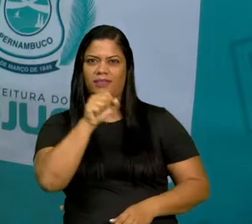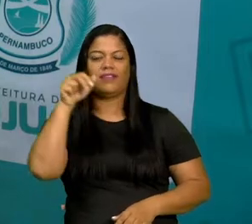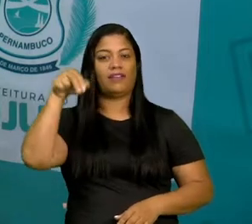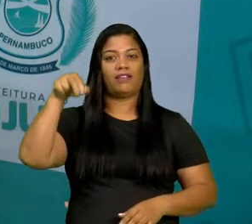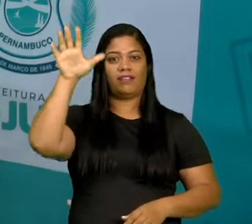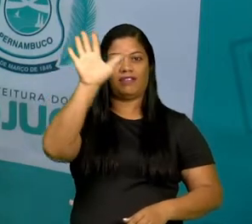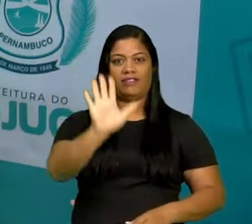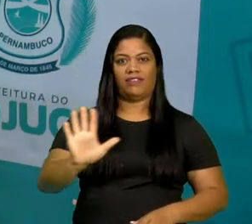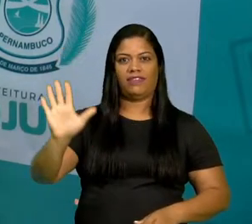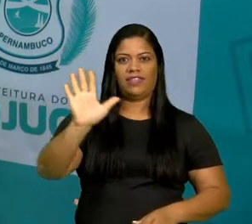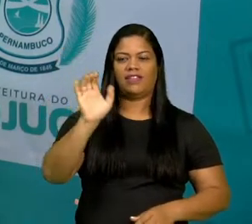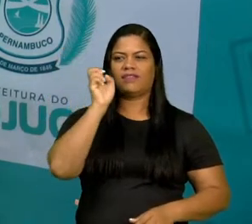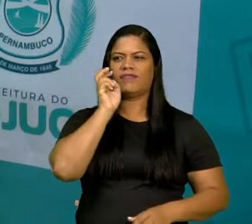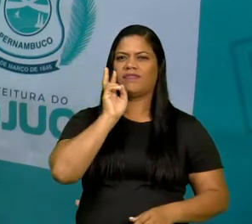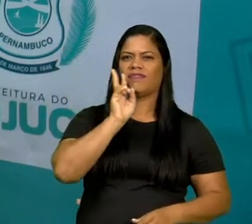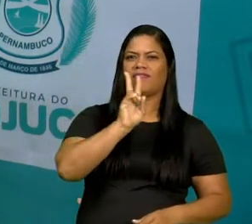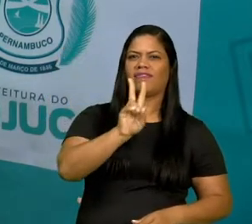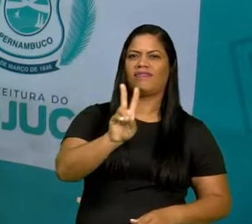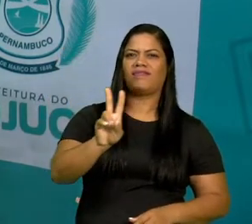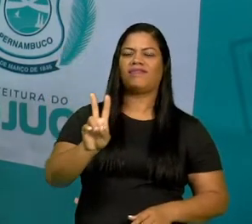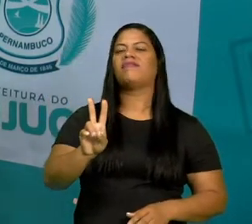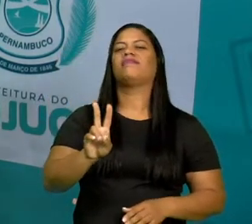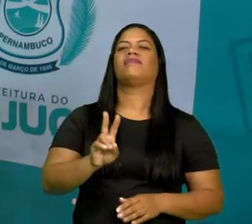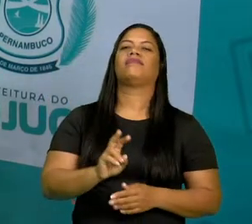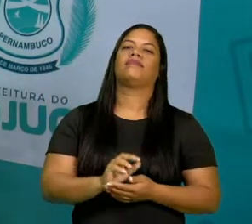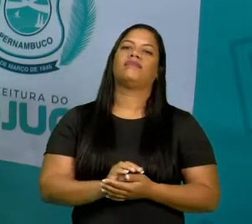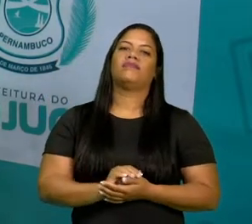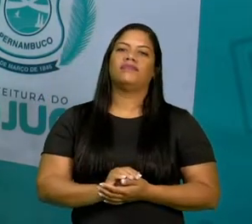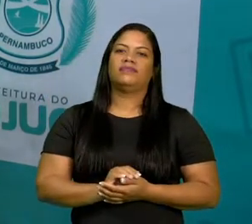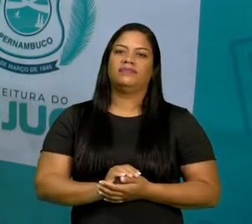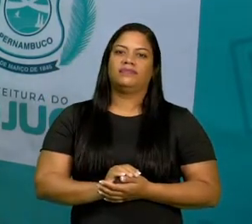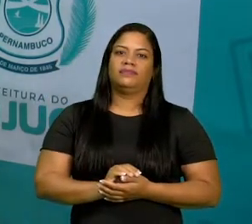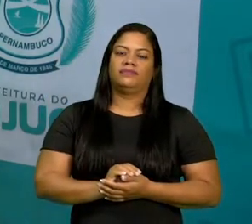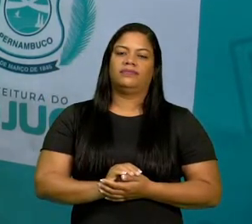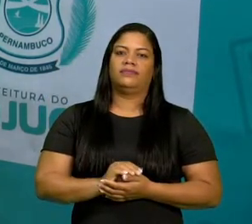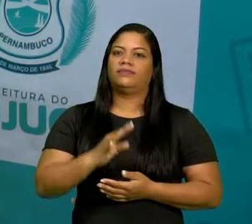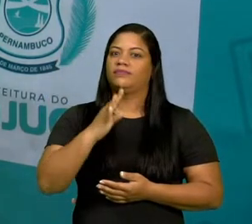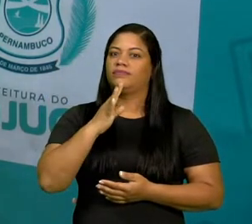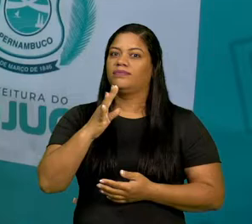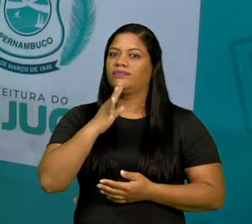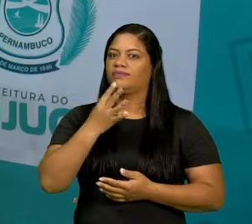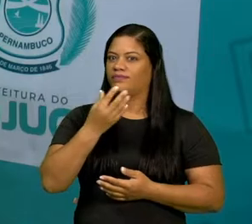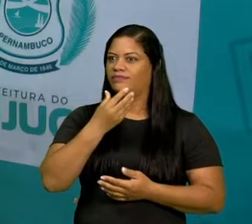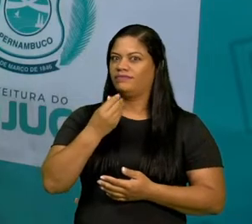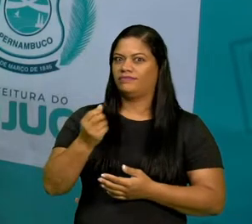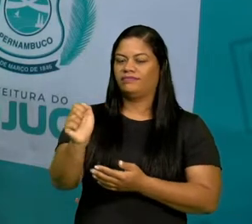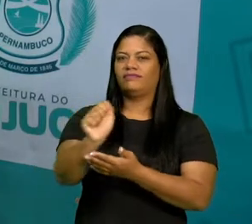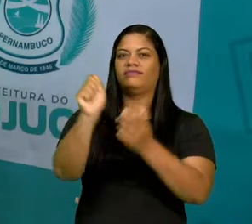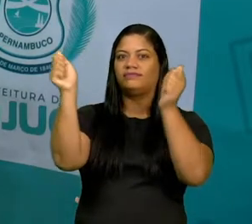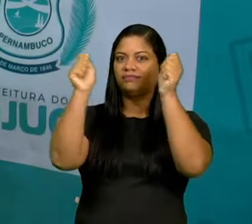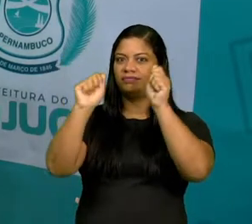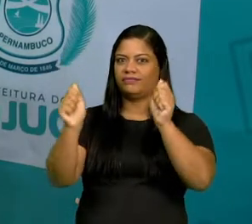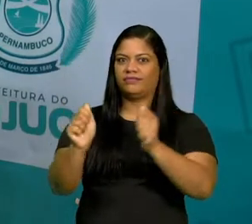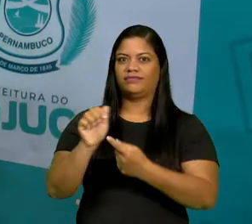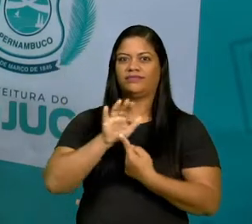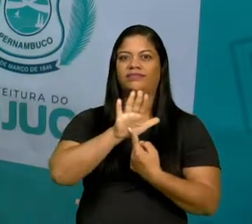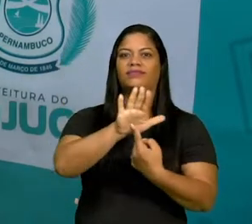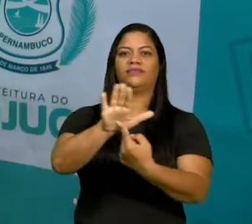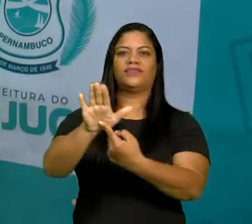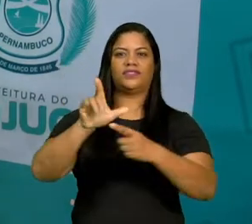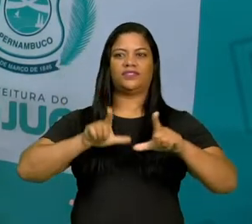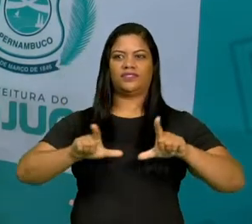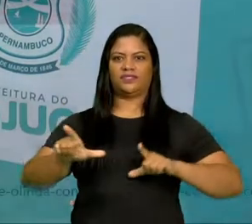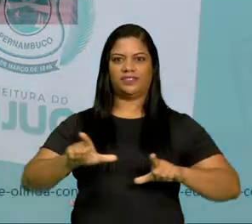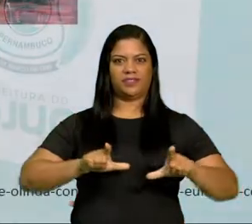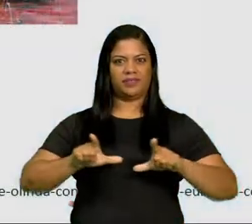Nordeste, a equipe de olhar conceito, do Olhar Conceito conheceu o artista e atualmente expõe seu trabalho